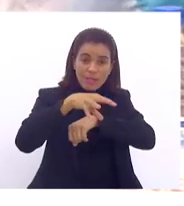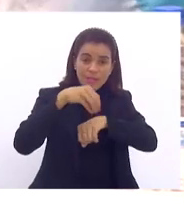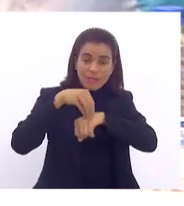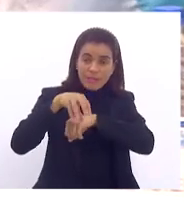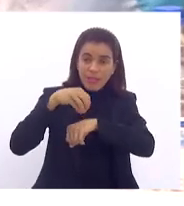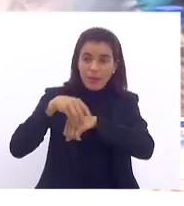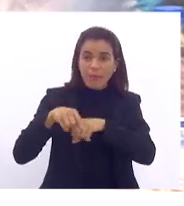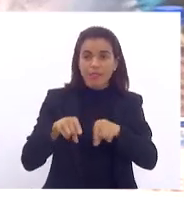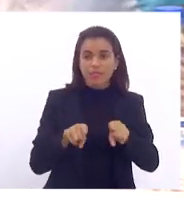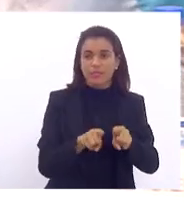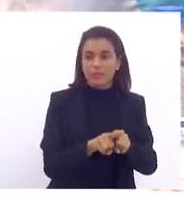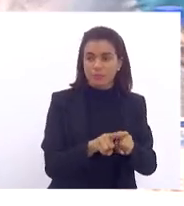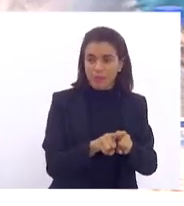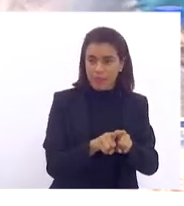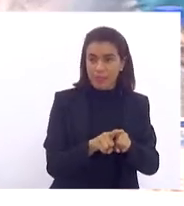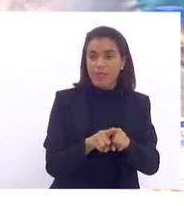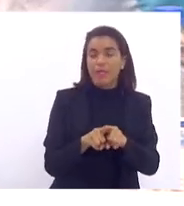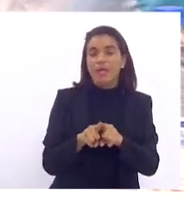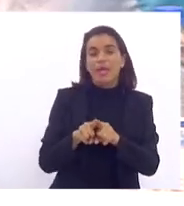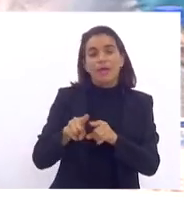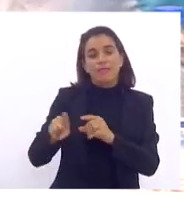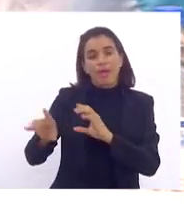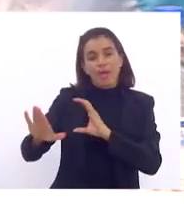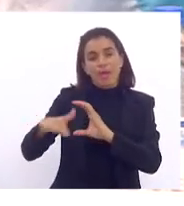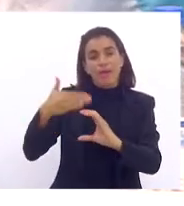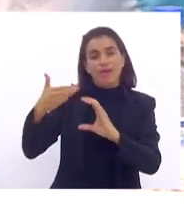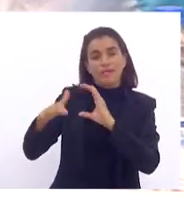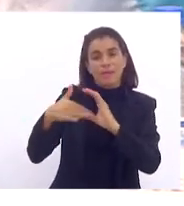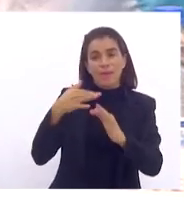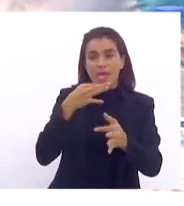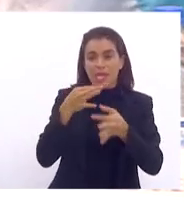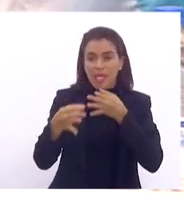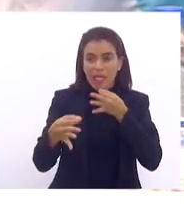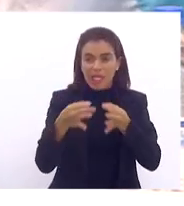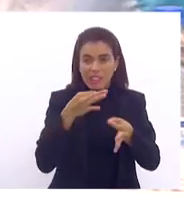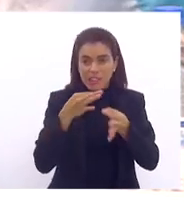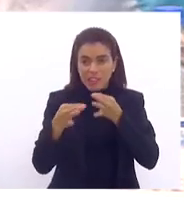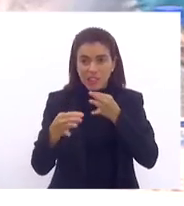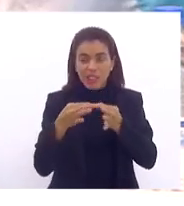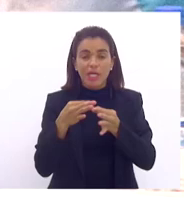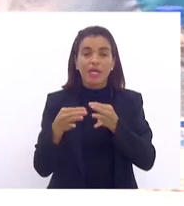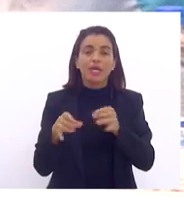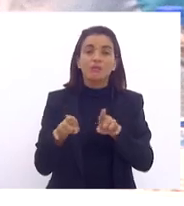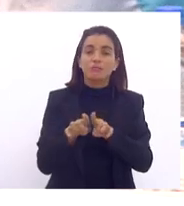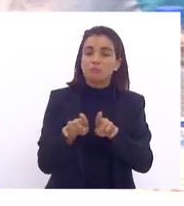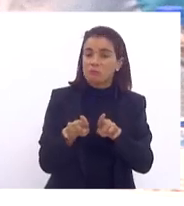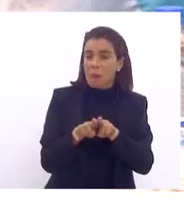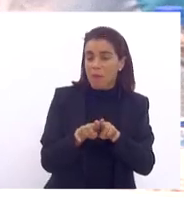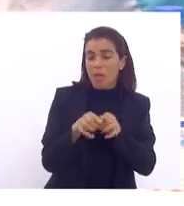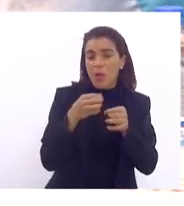quanto também ouvir e receber críticas e feedbacks e enfim comentários da